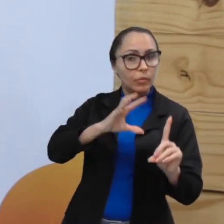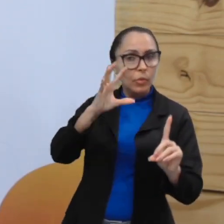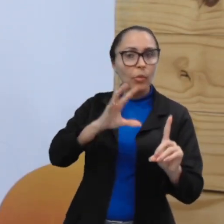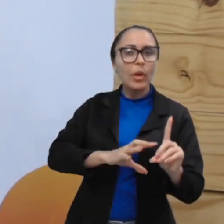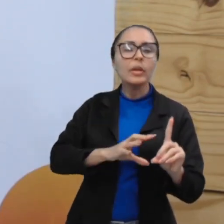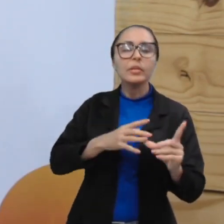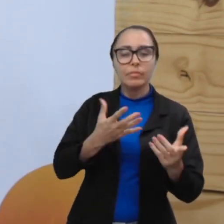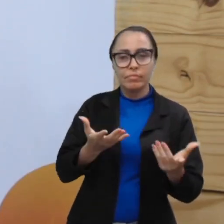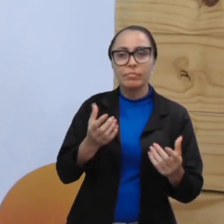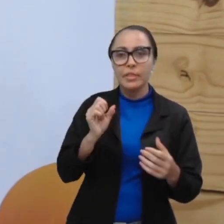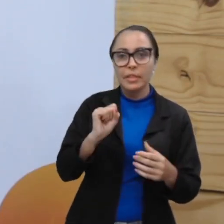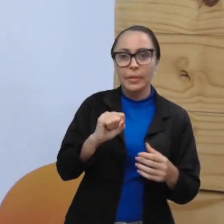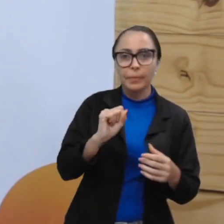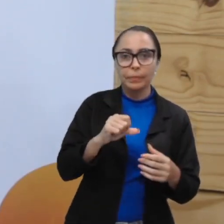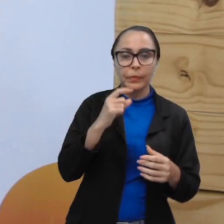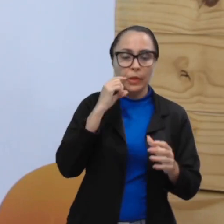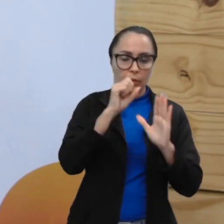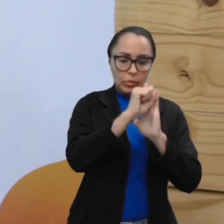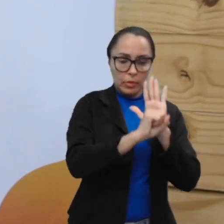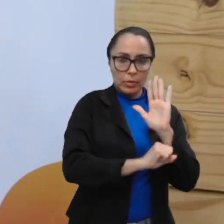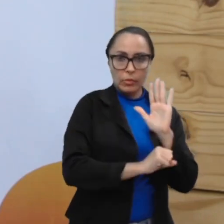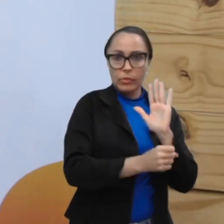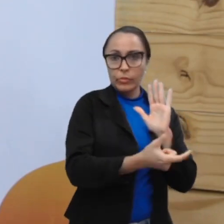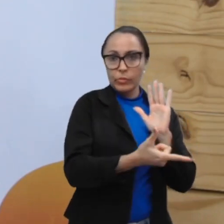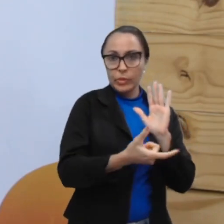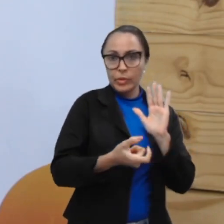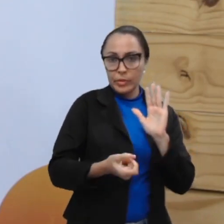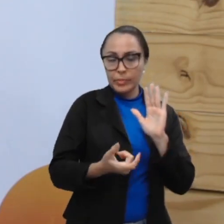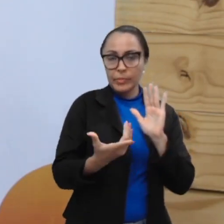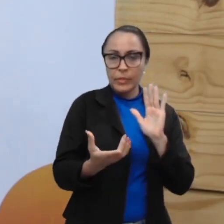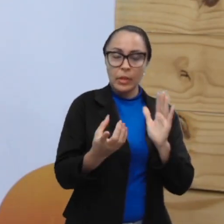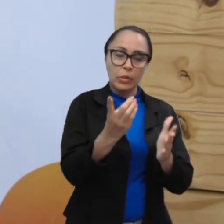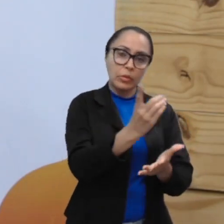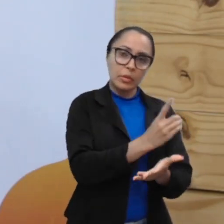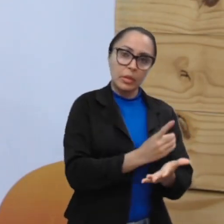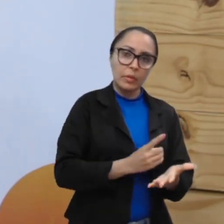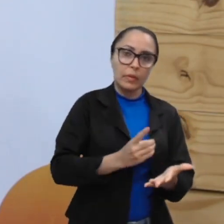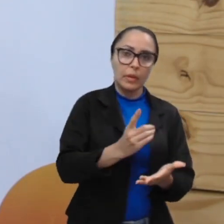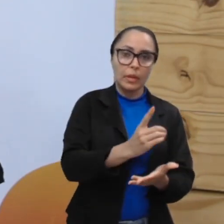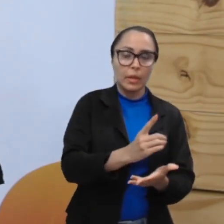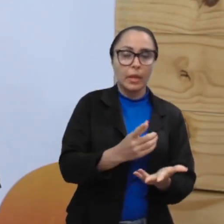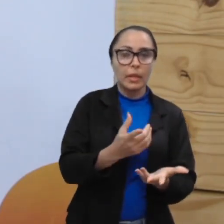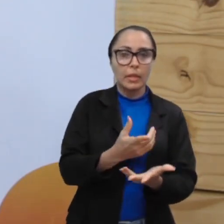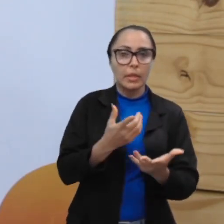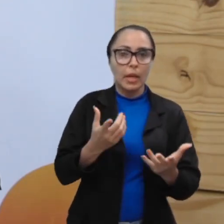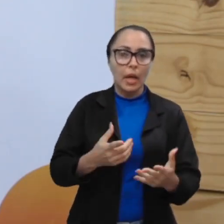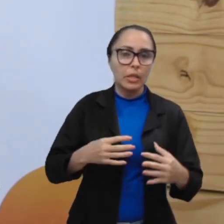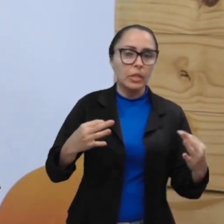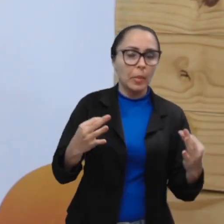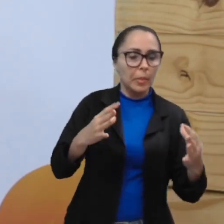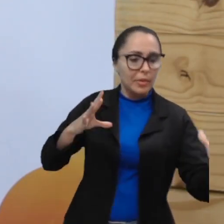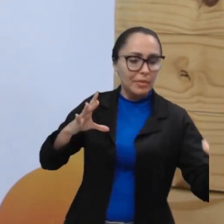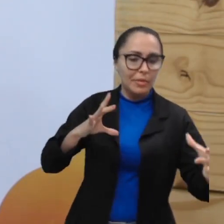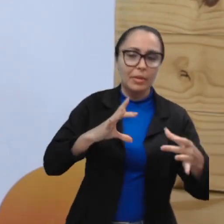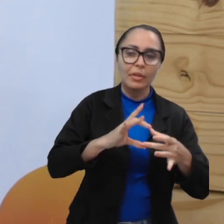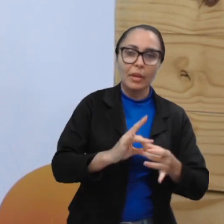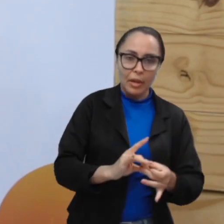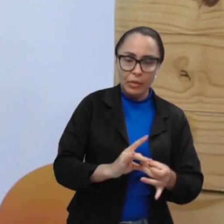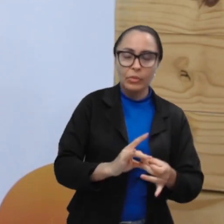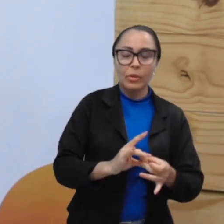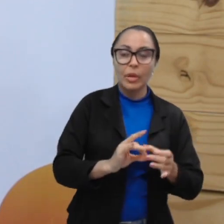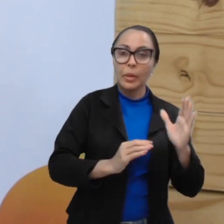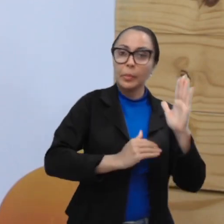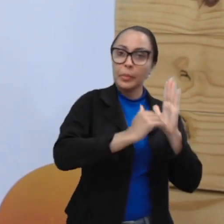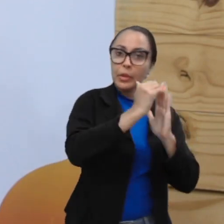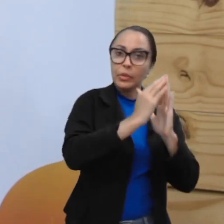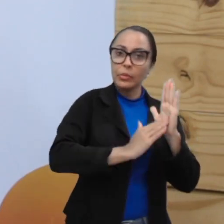bastante o design gráfico do século XX. O design gráfico do século XX, ele está extremamente ligado inicialmente ali à